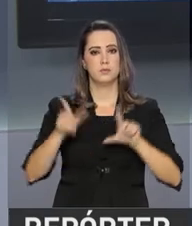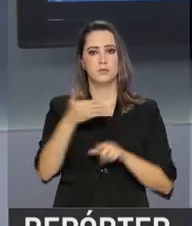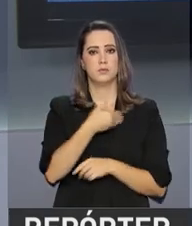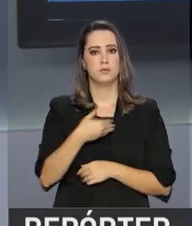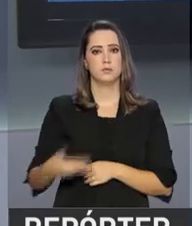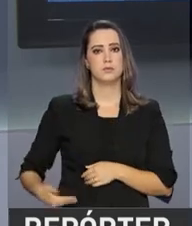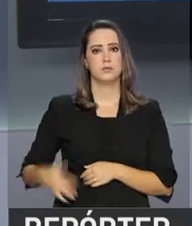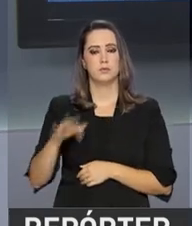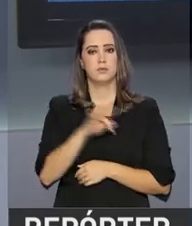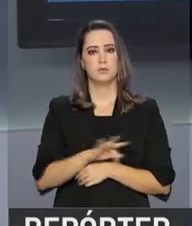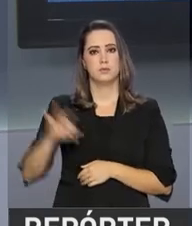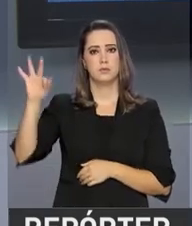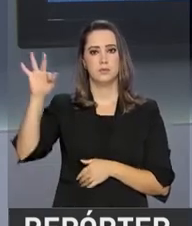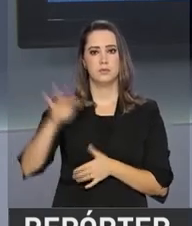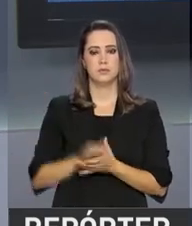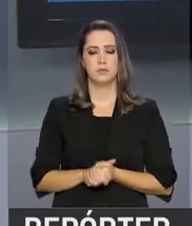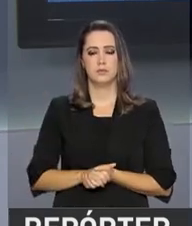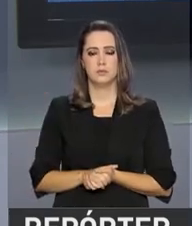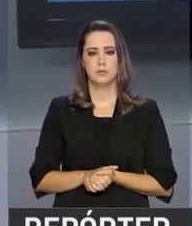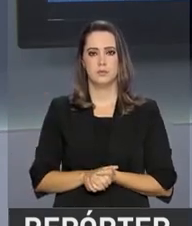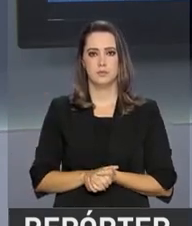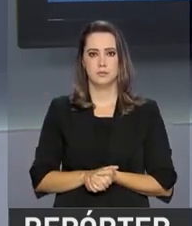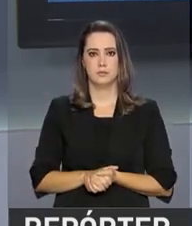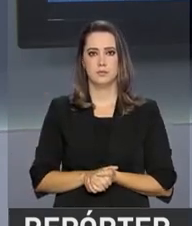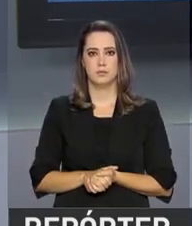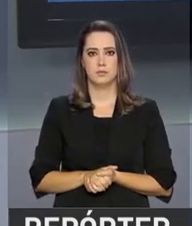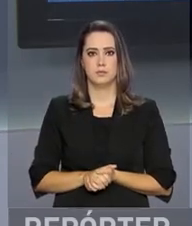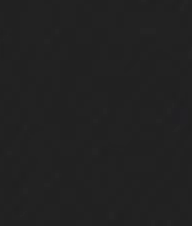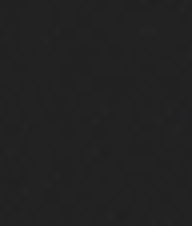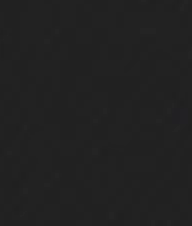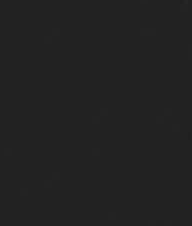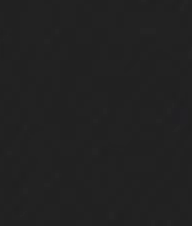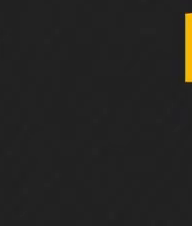a gente na nbr a tv do governo federal